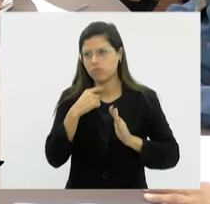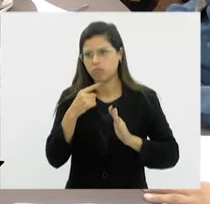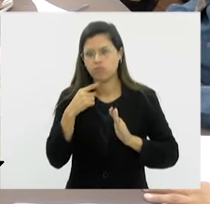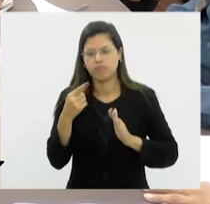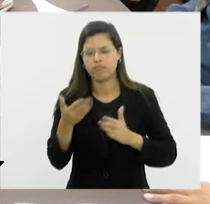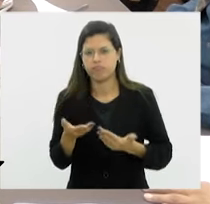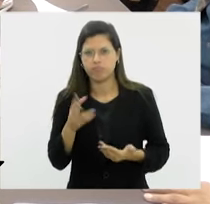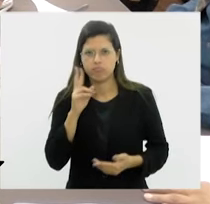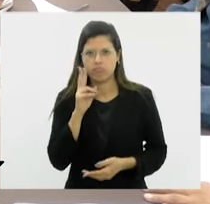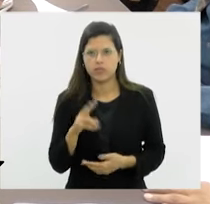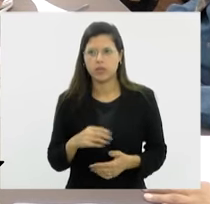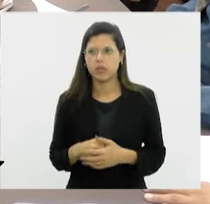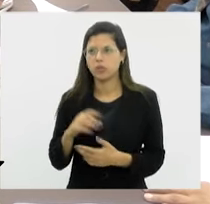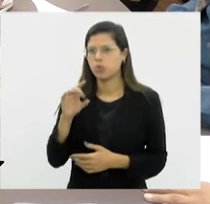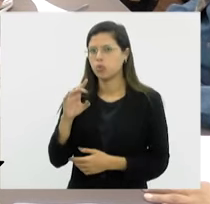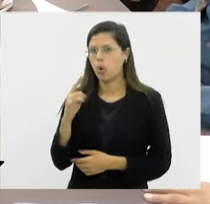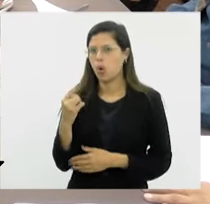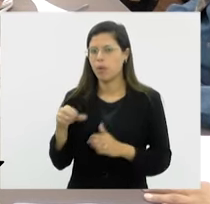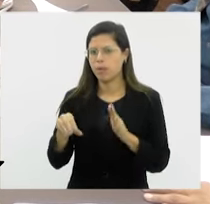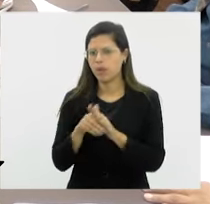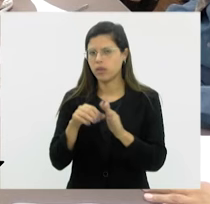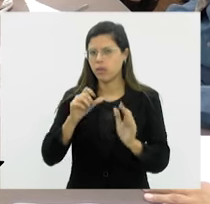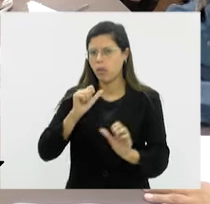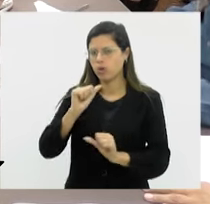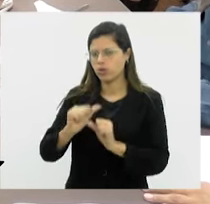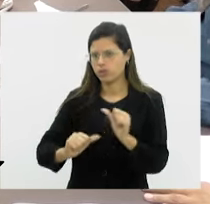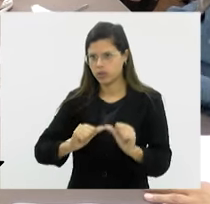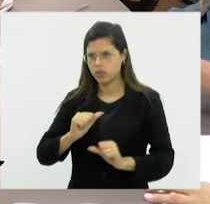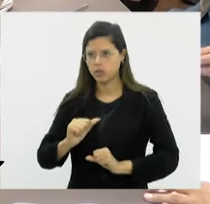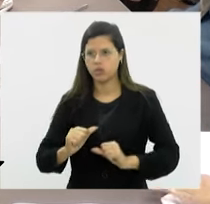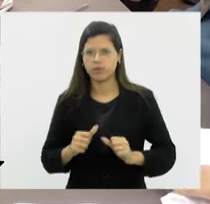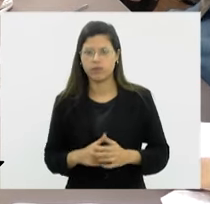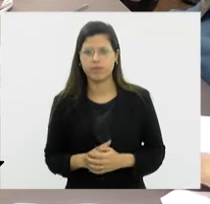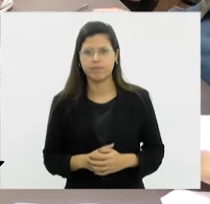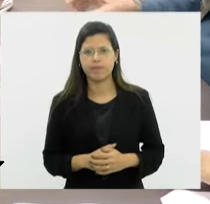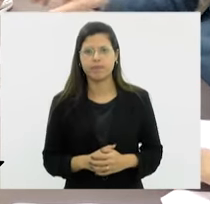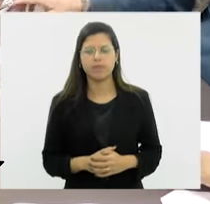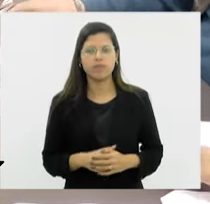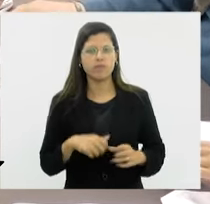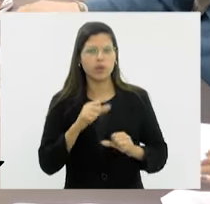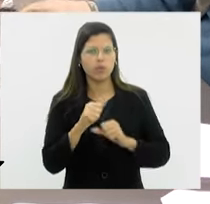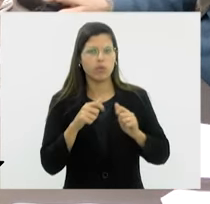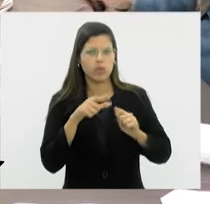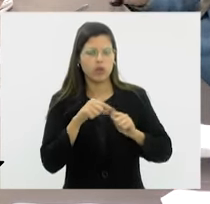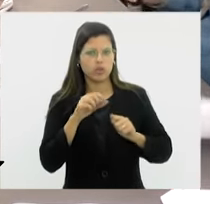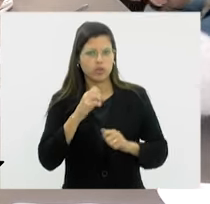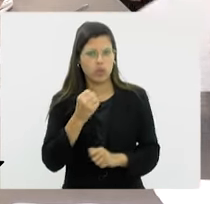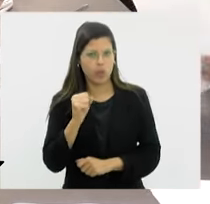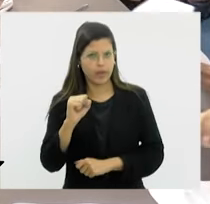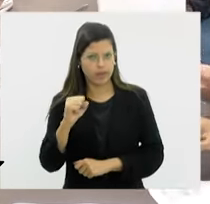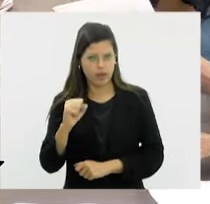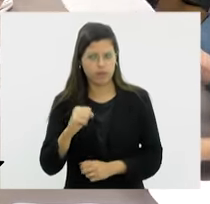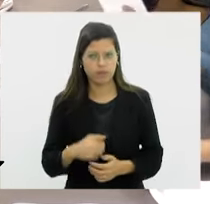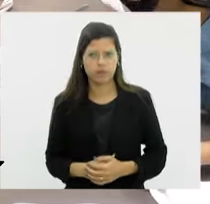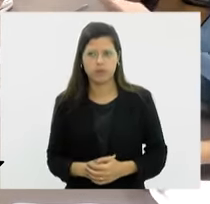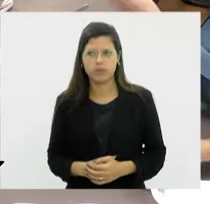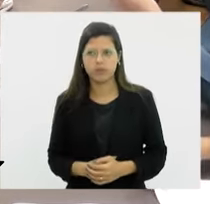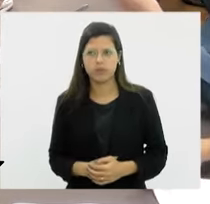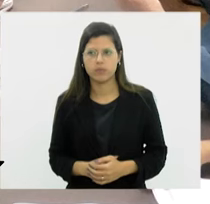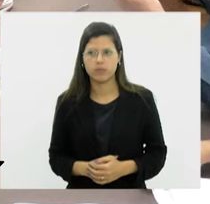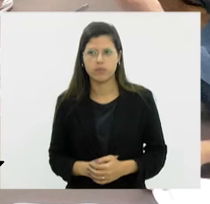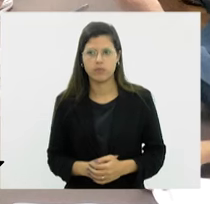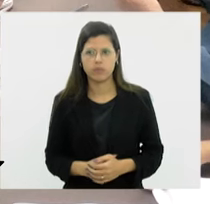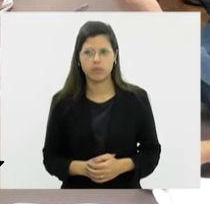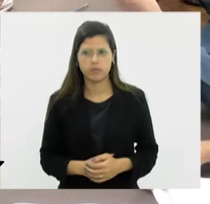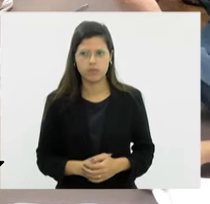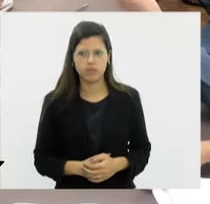uma emenda só, a emenda modificativa, que altera o artigo 8º. Seria despesas, bom até